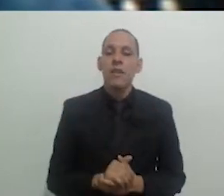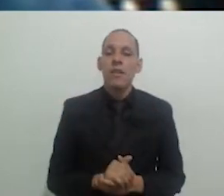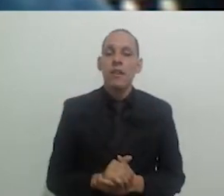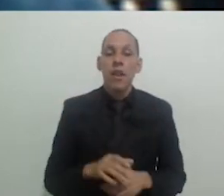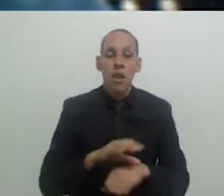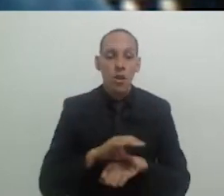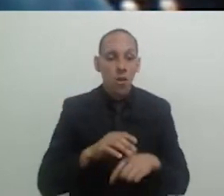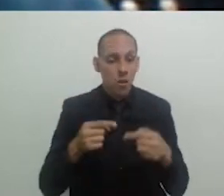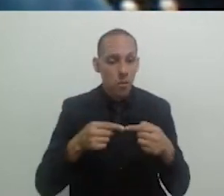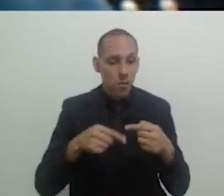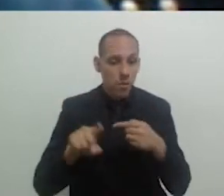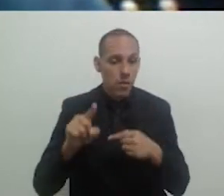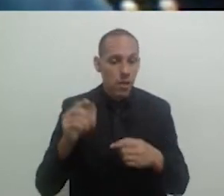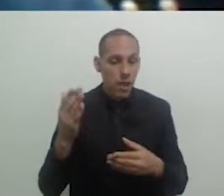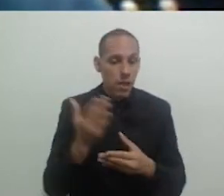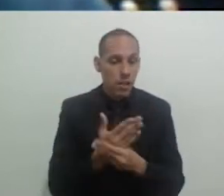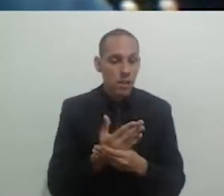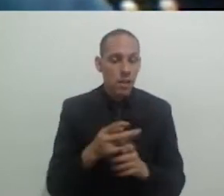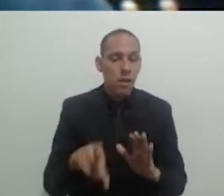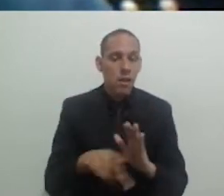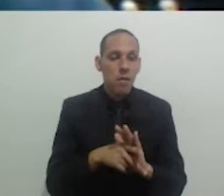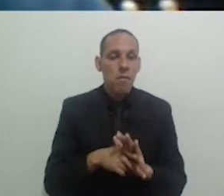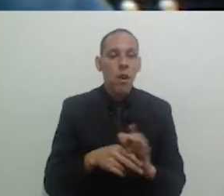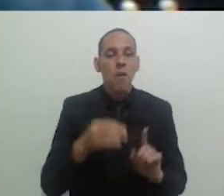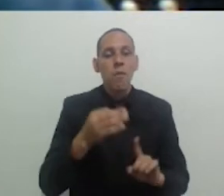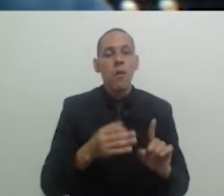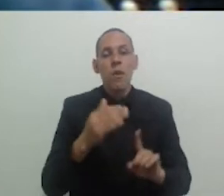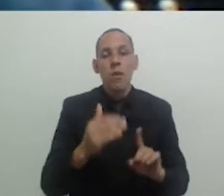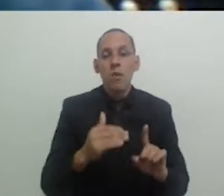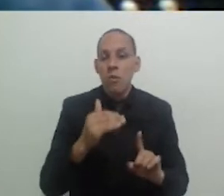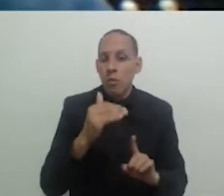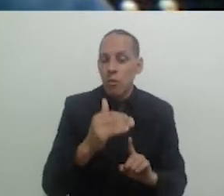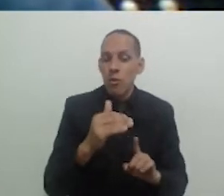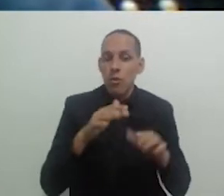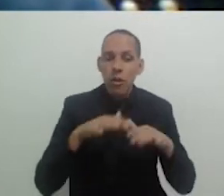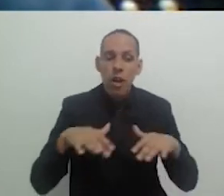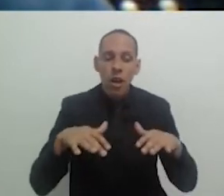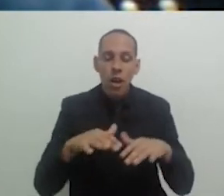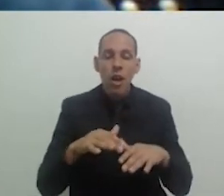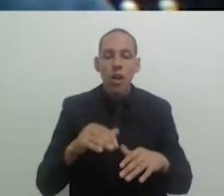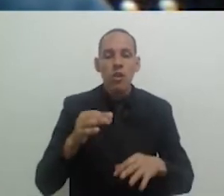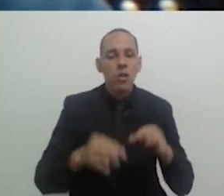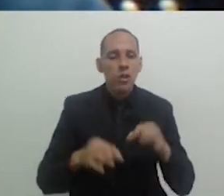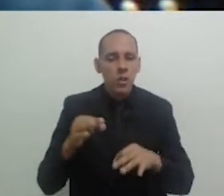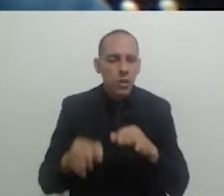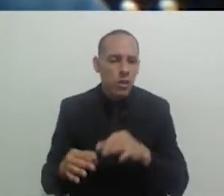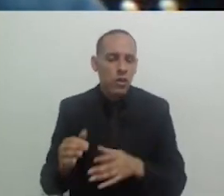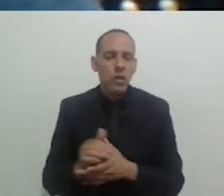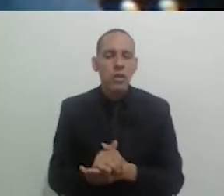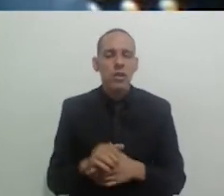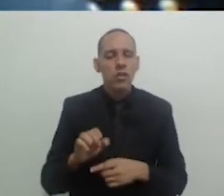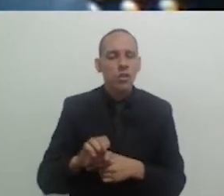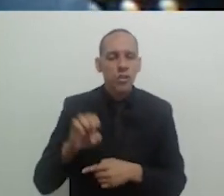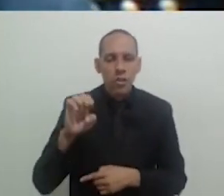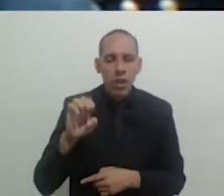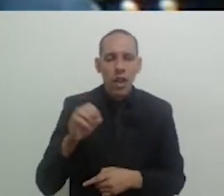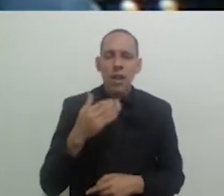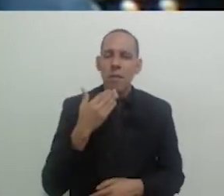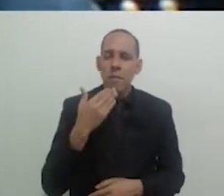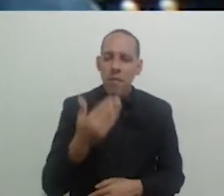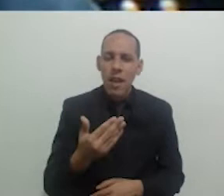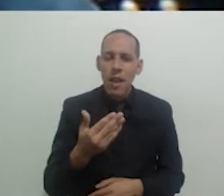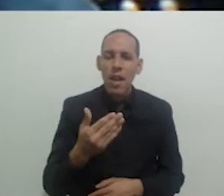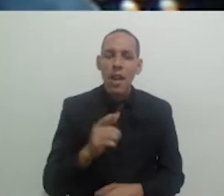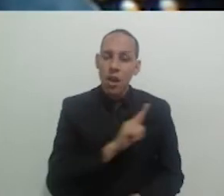requerente Procurador-Geral de Justiça, requerido Governador do Estado, procuradores... requerida governador do Estado e